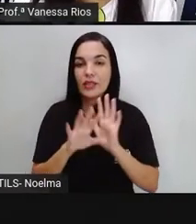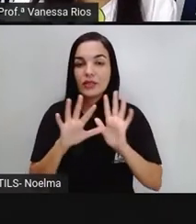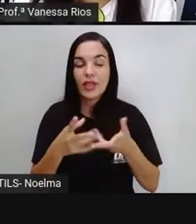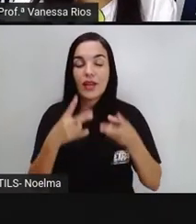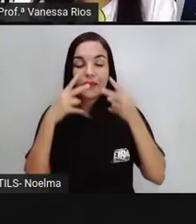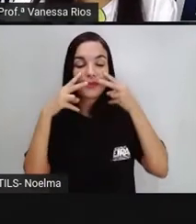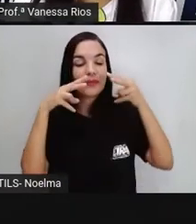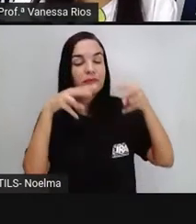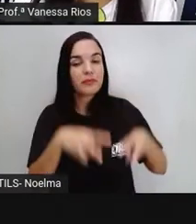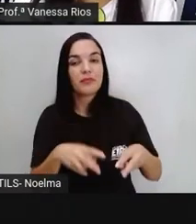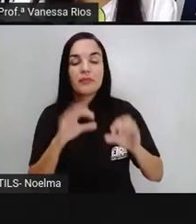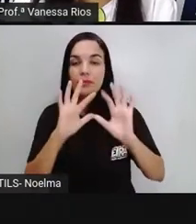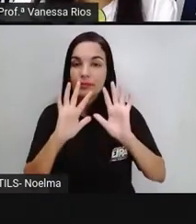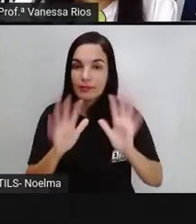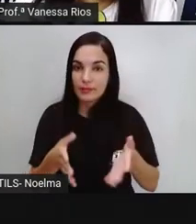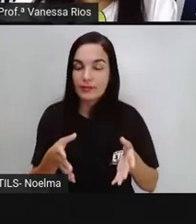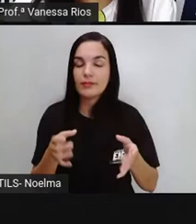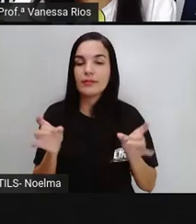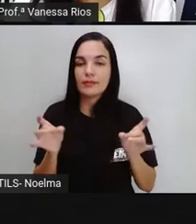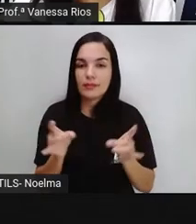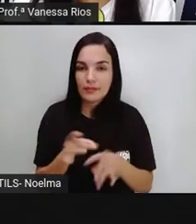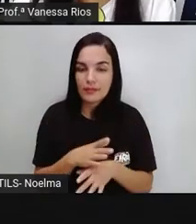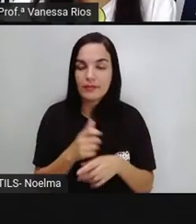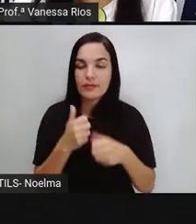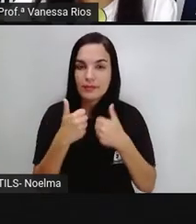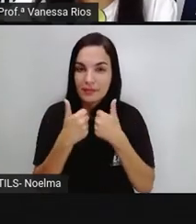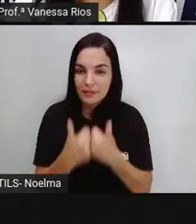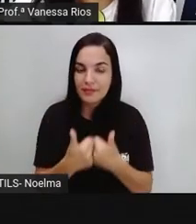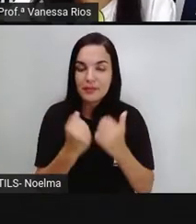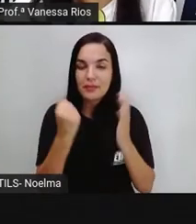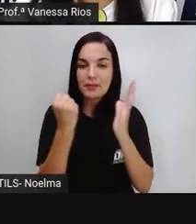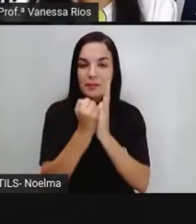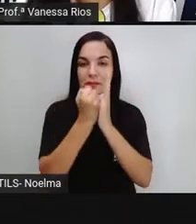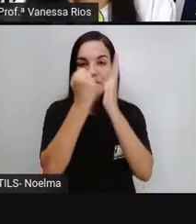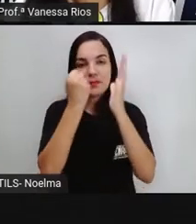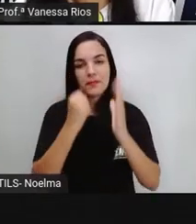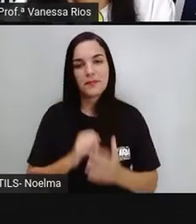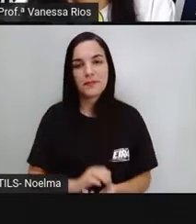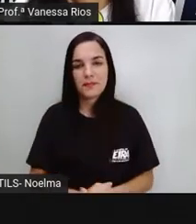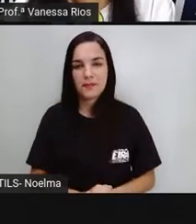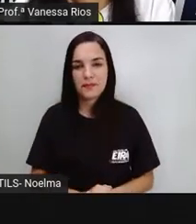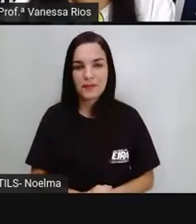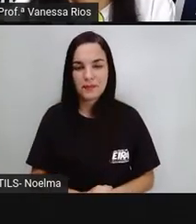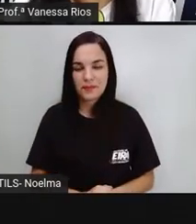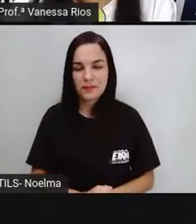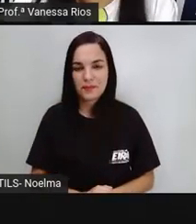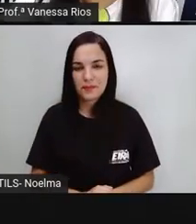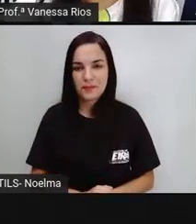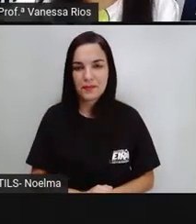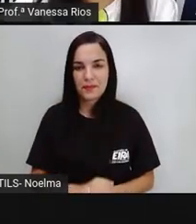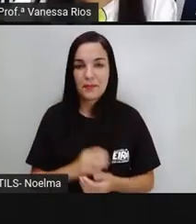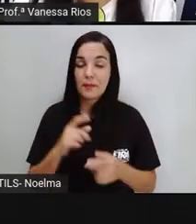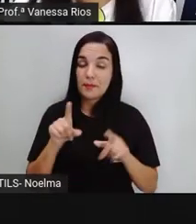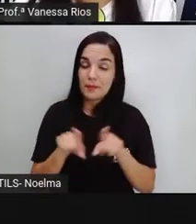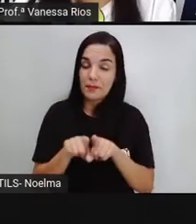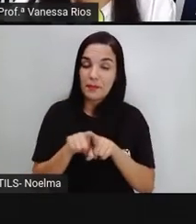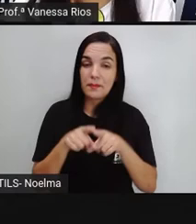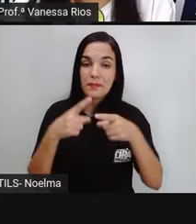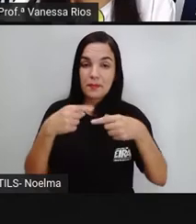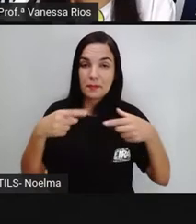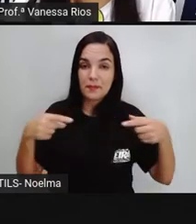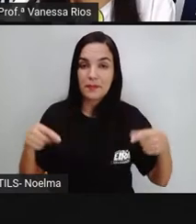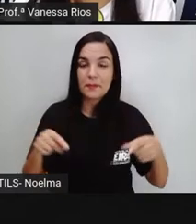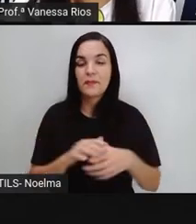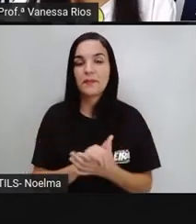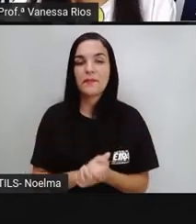que são considerados, sim, são reconhecidos como patrimônios culturais, materiais e imateriais de